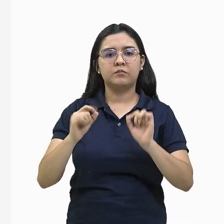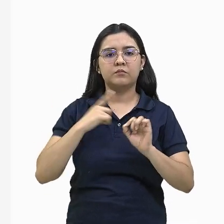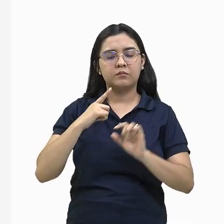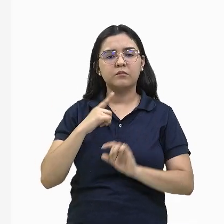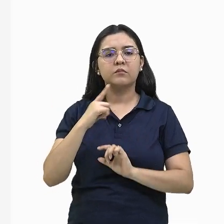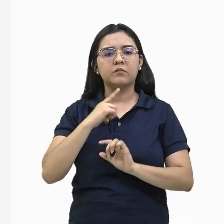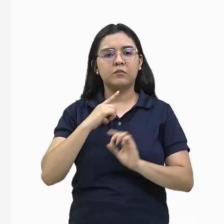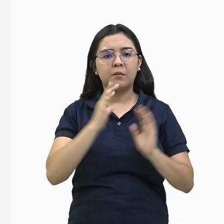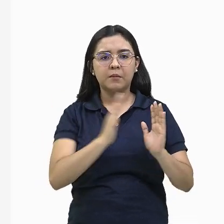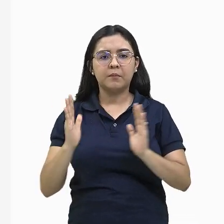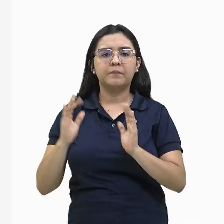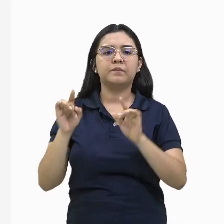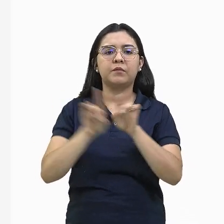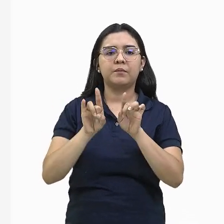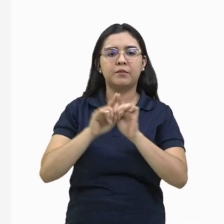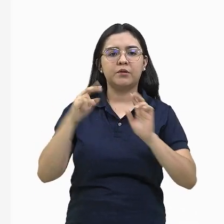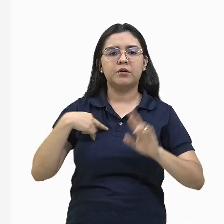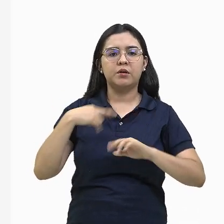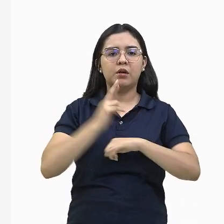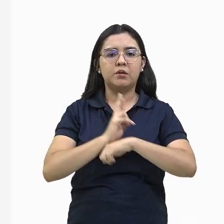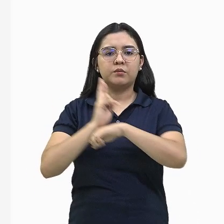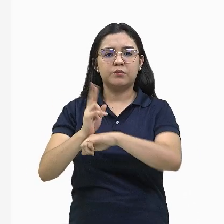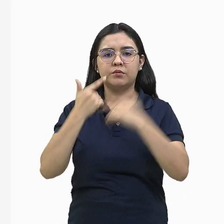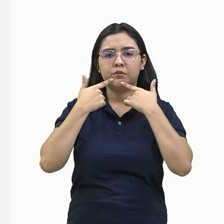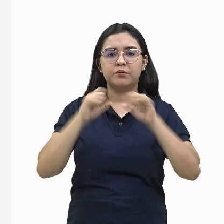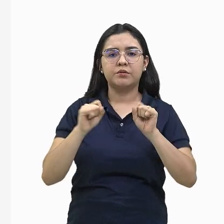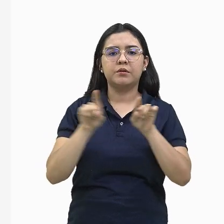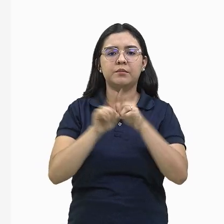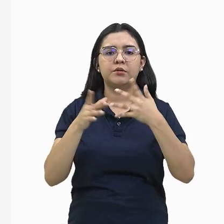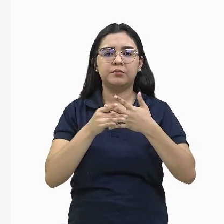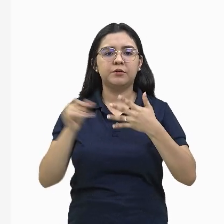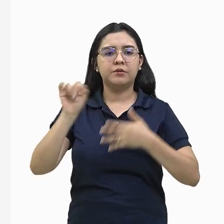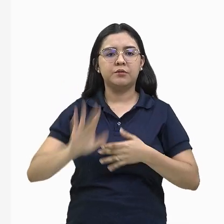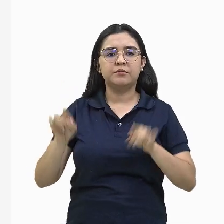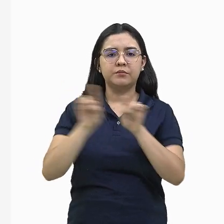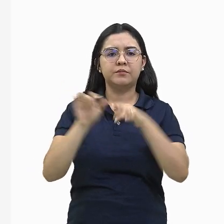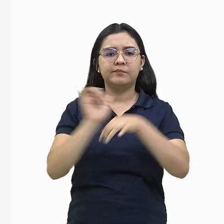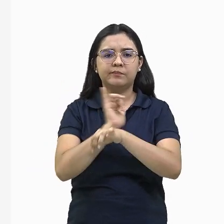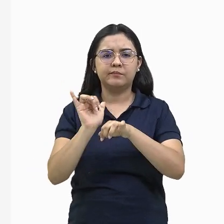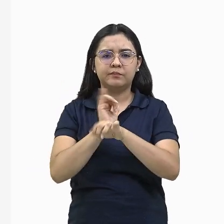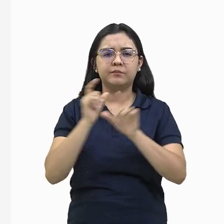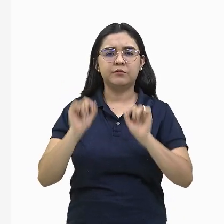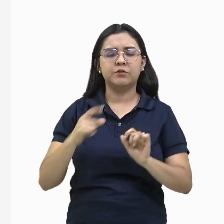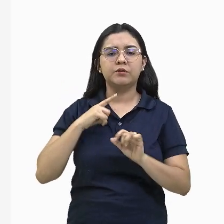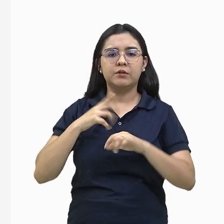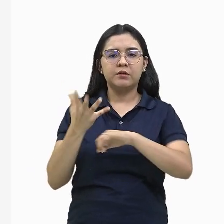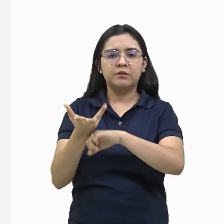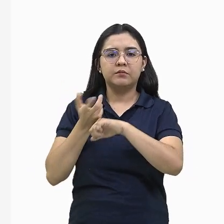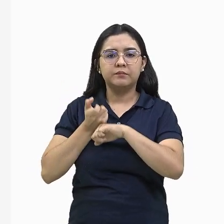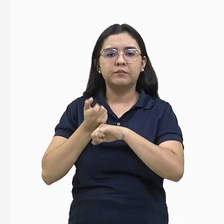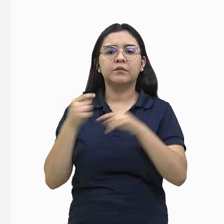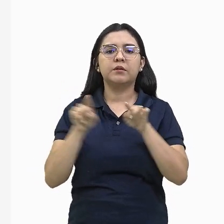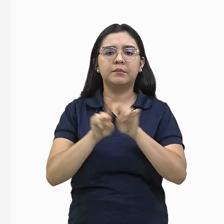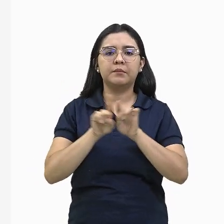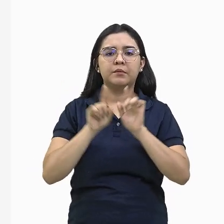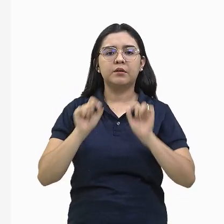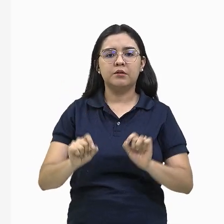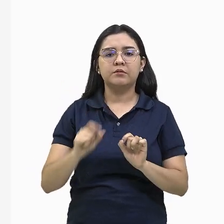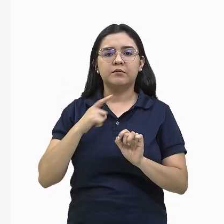processo que envolve etapas, recursos linguísticos e semióticos, estratégias de persuasão